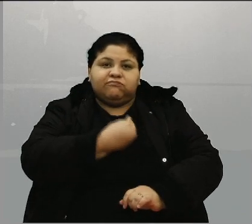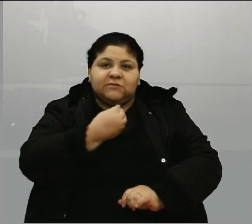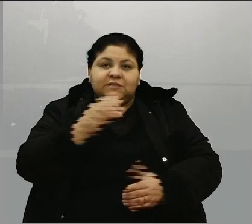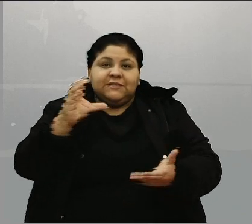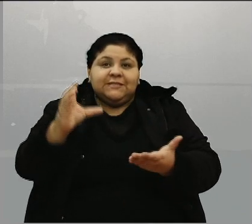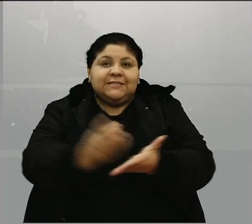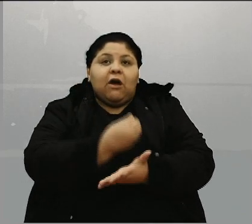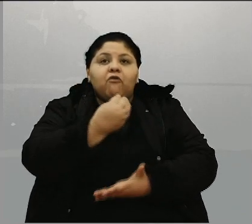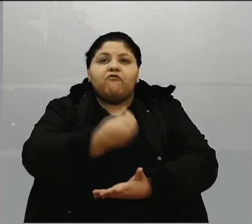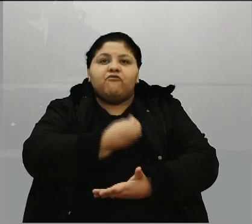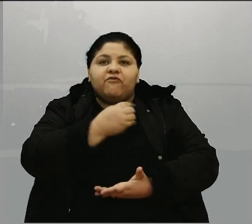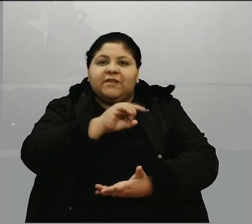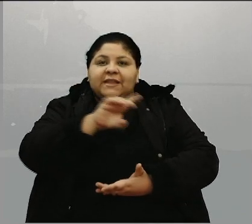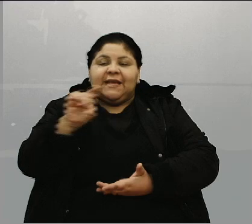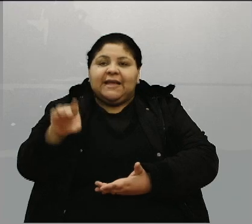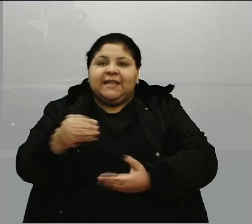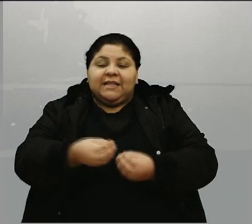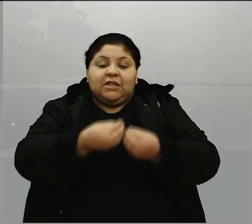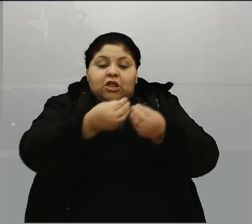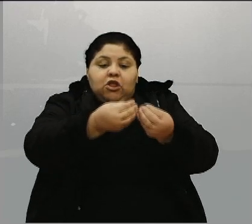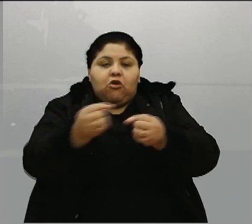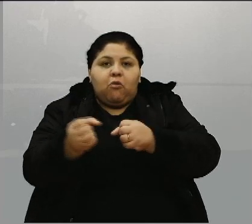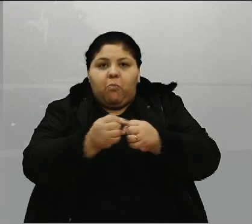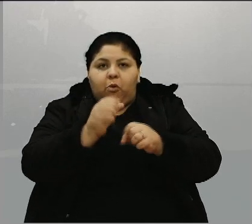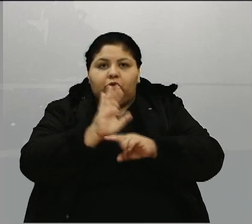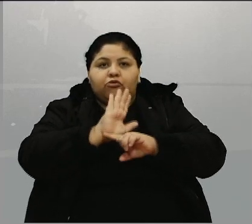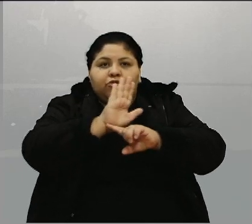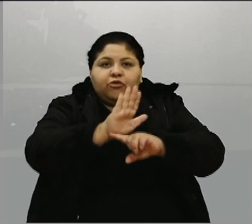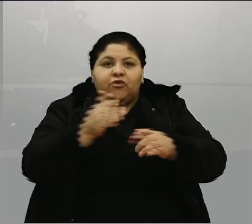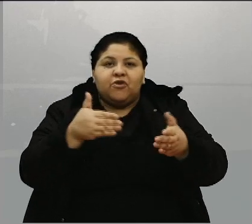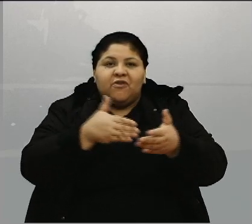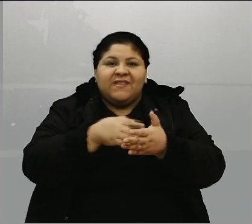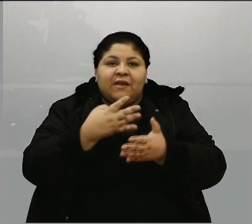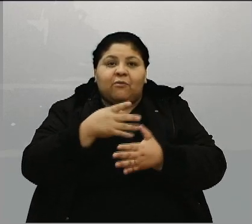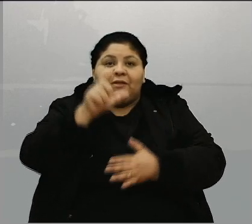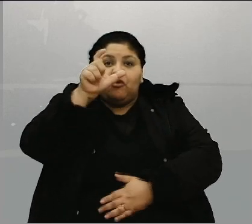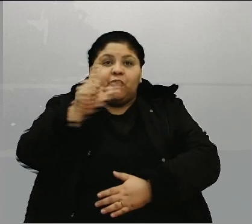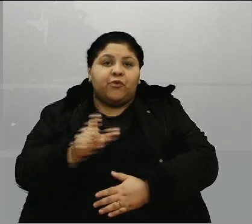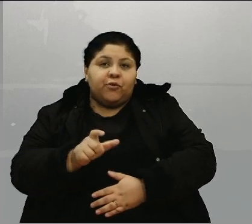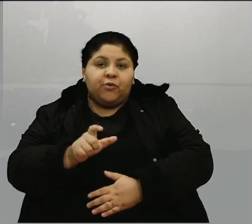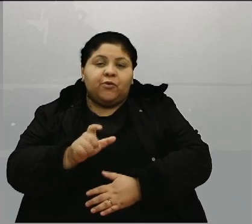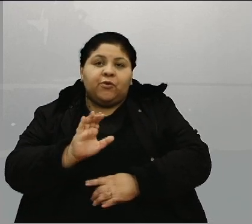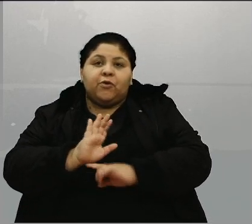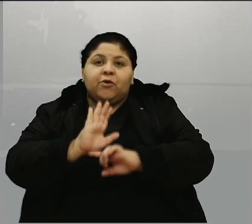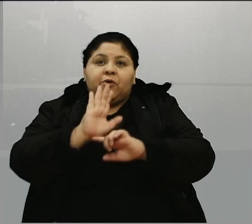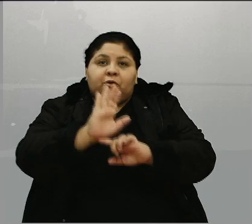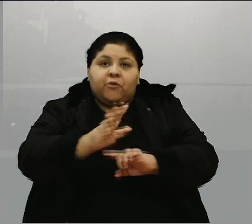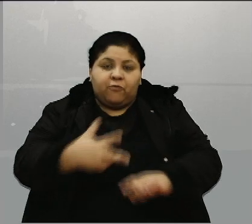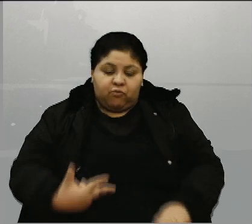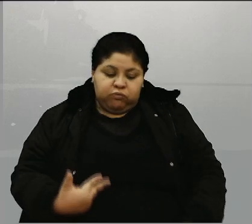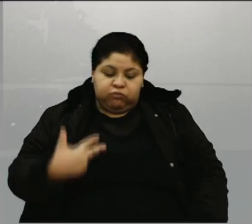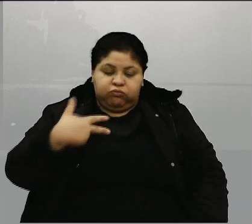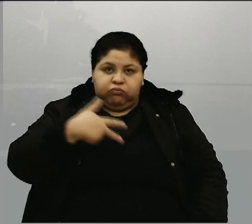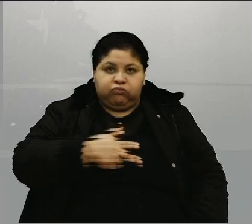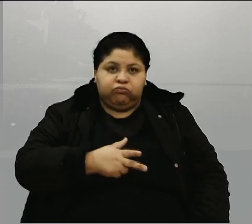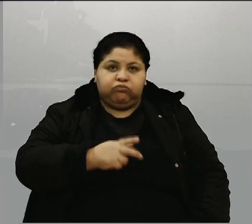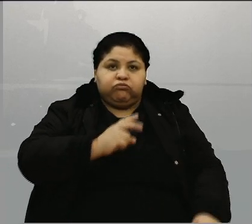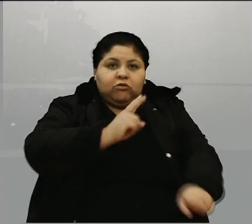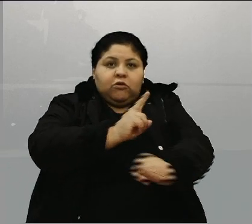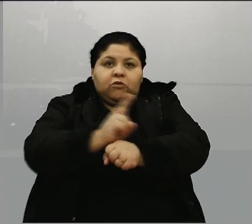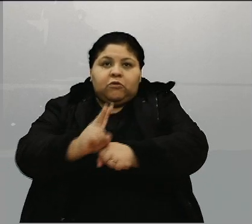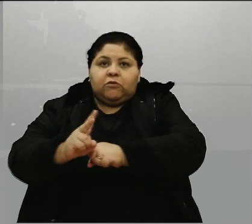vidas. Cada doação pode beneficiar até 4 pessoas, ajudando em cirurgias, em tratamento de